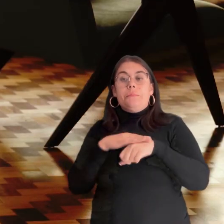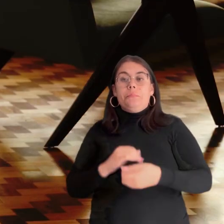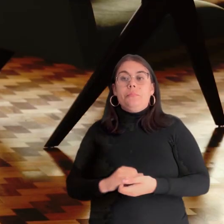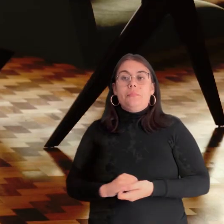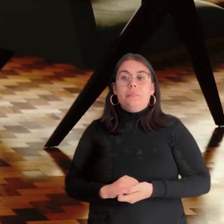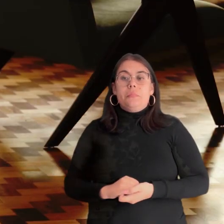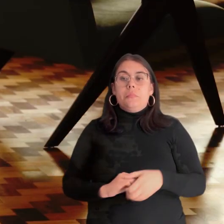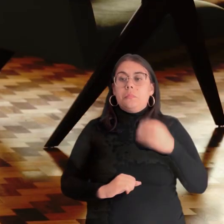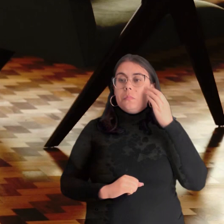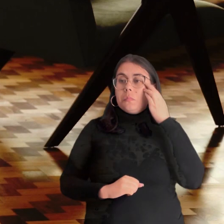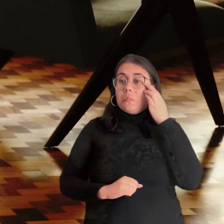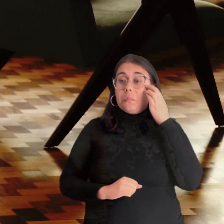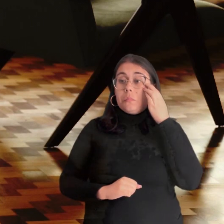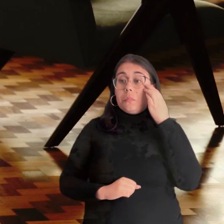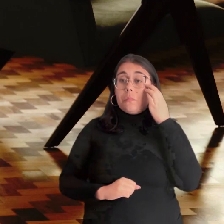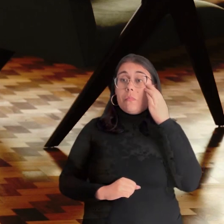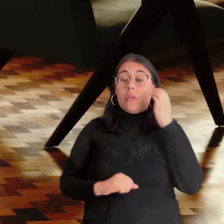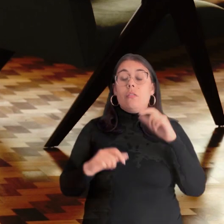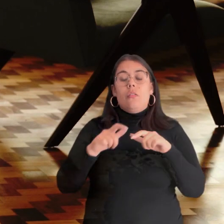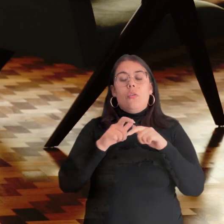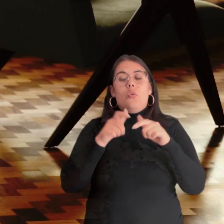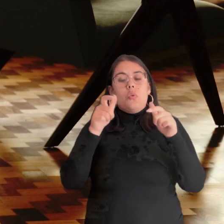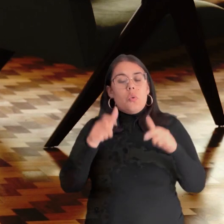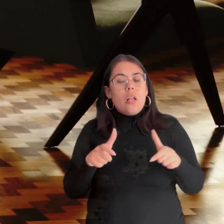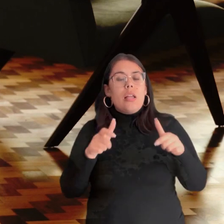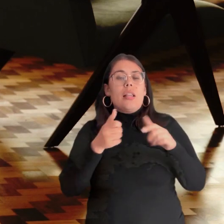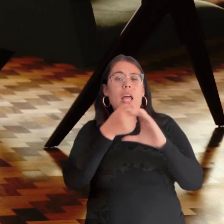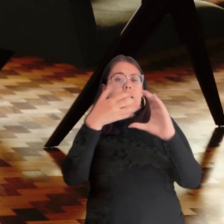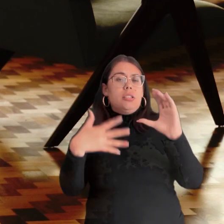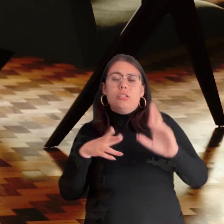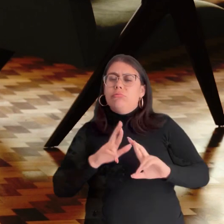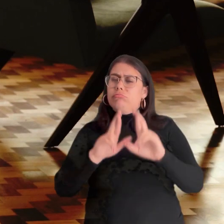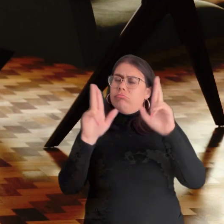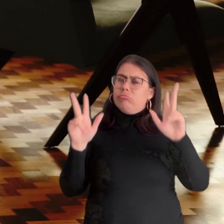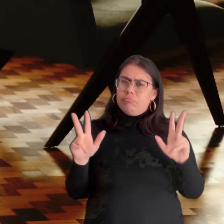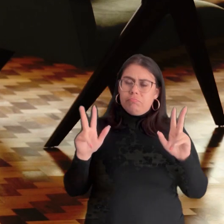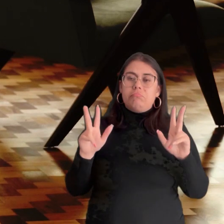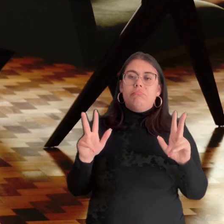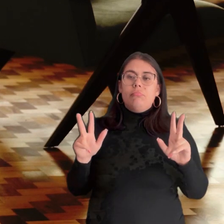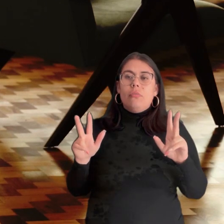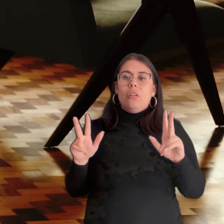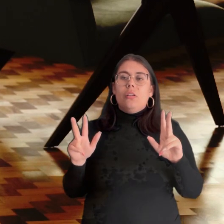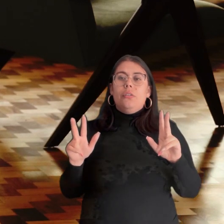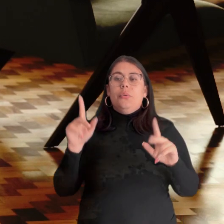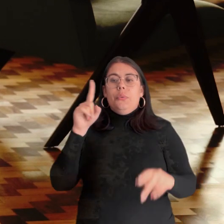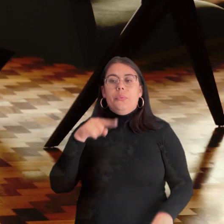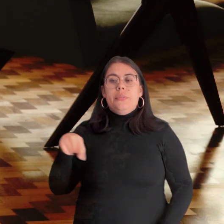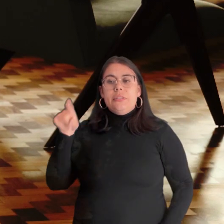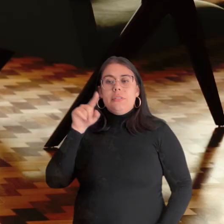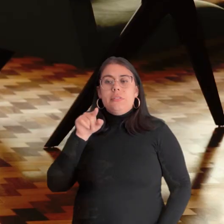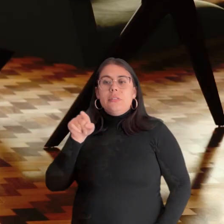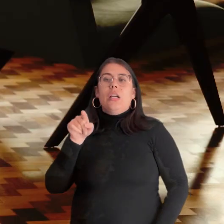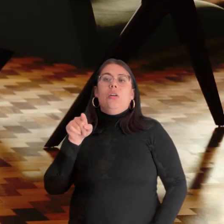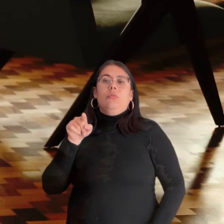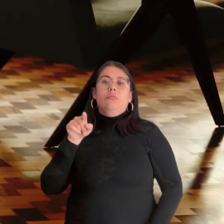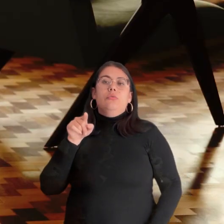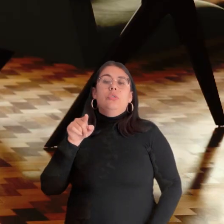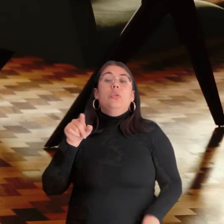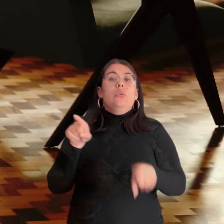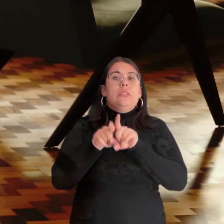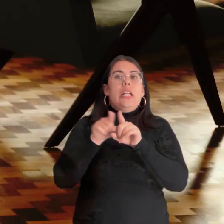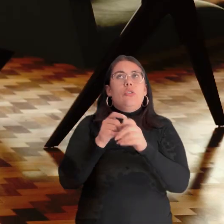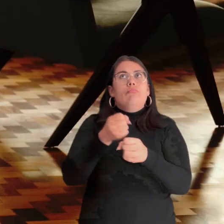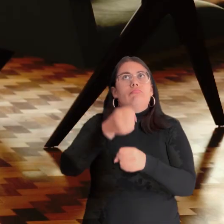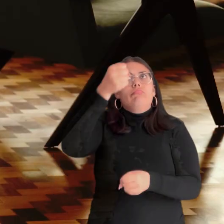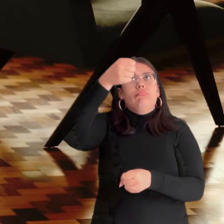diferentes, o Prudência do Itaú, mas o Itaú traz os quebra-sóis nas fachadas, metálicos, lá